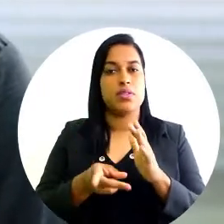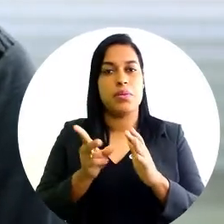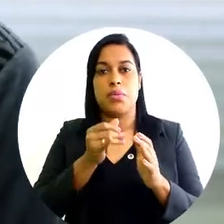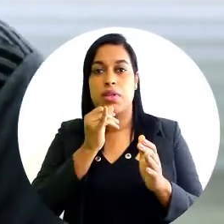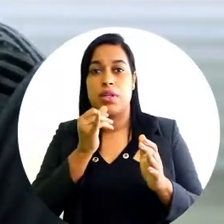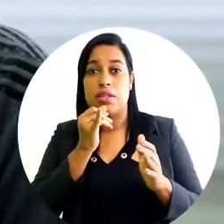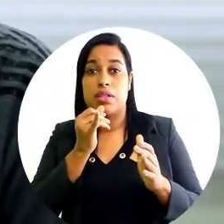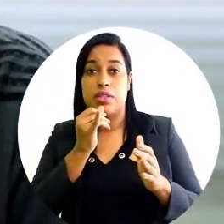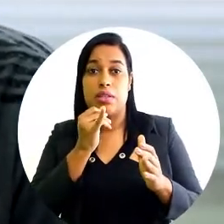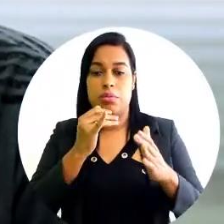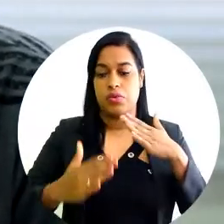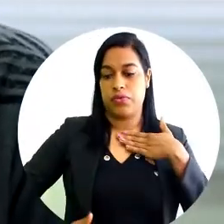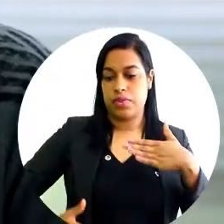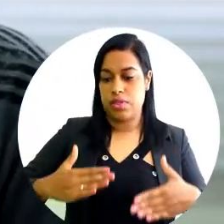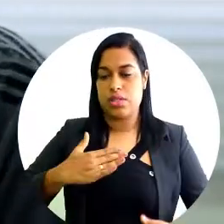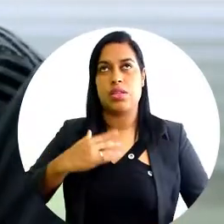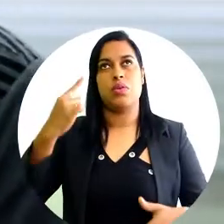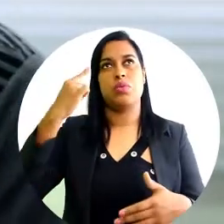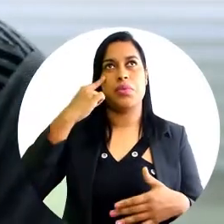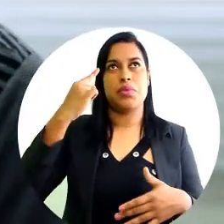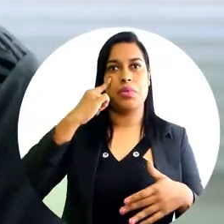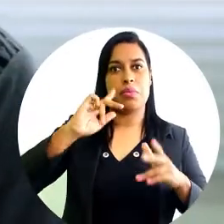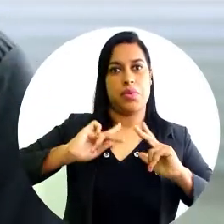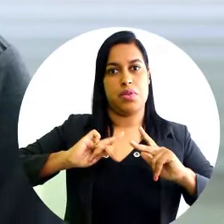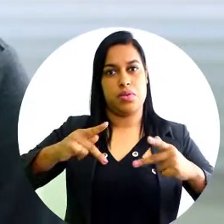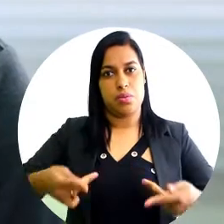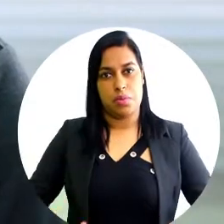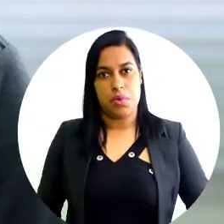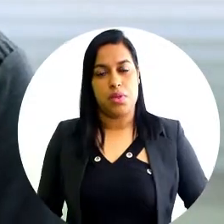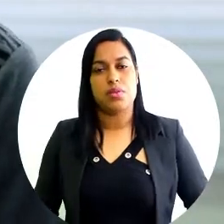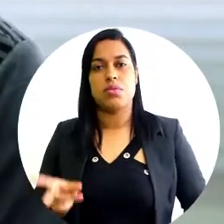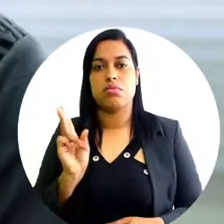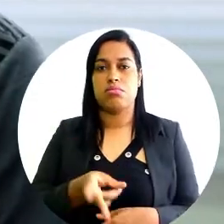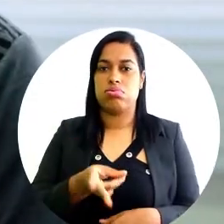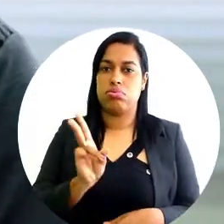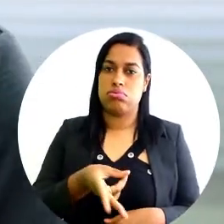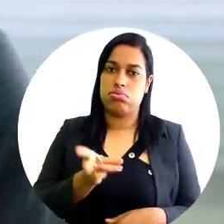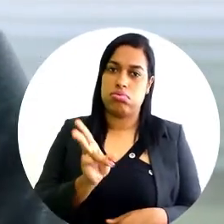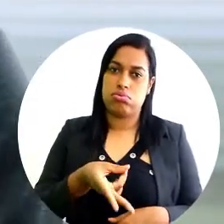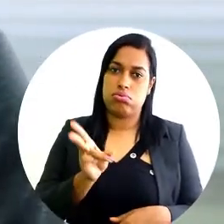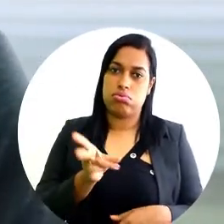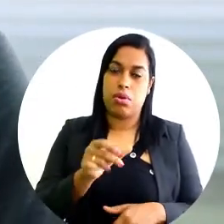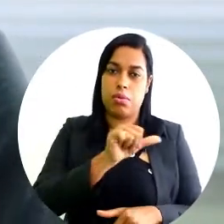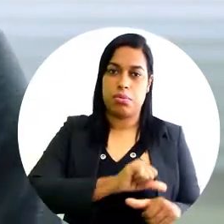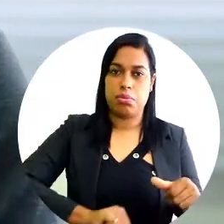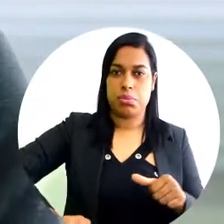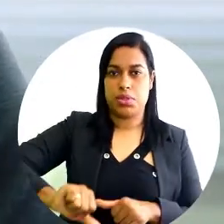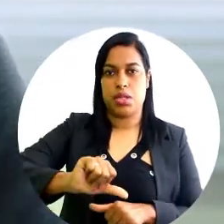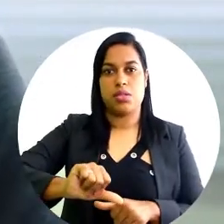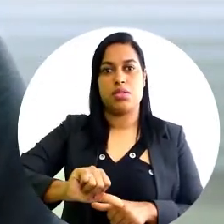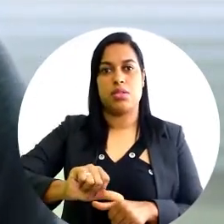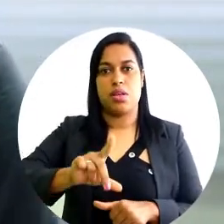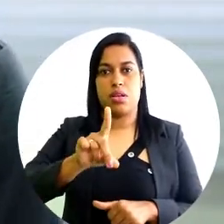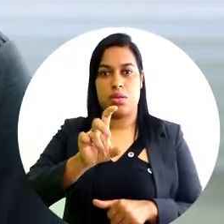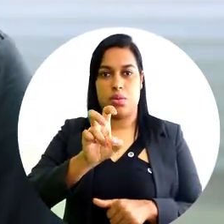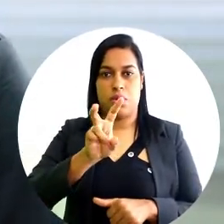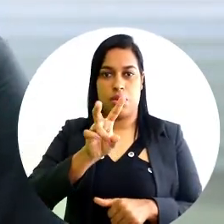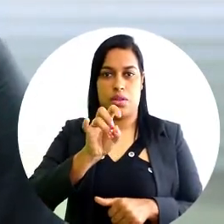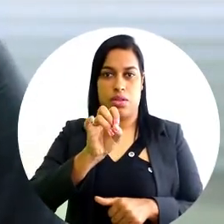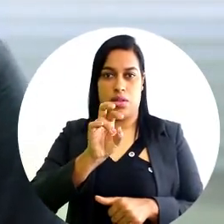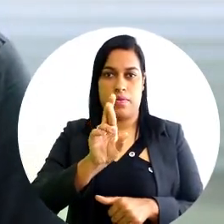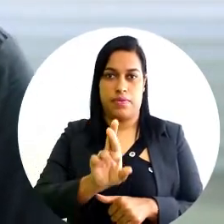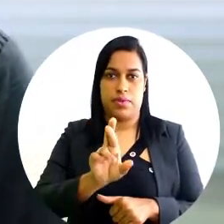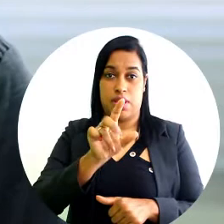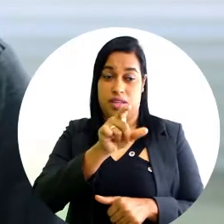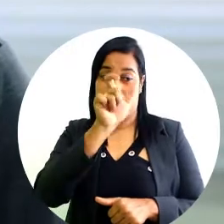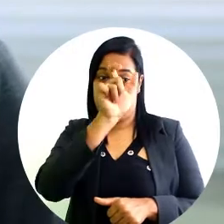físicas, da natureza ou mesmo os pensamentos humanos, eles estão em constante mudança. E o